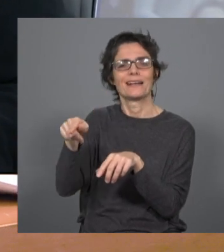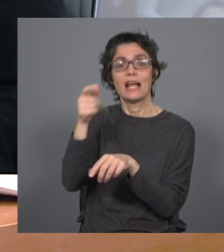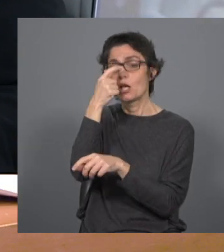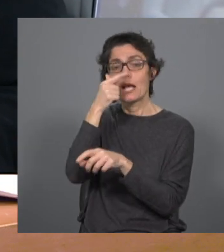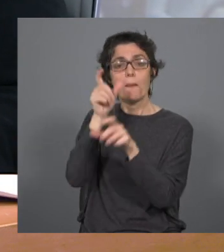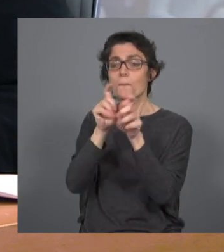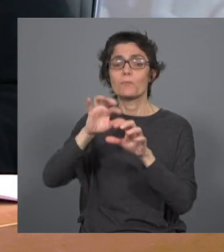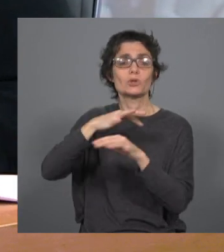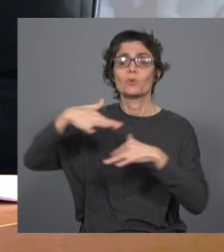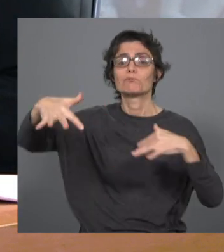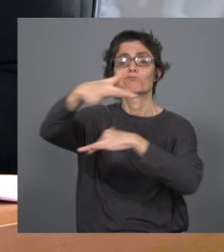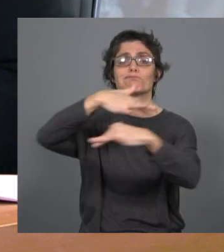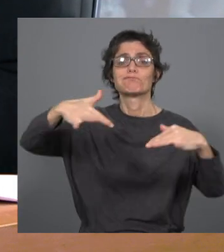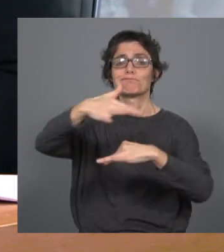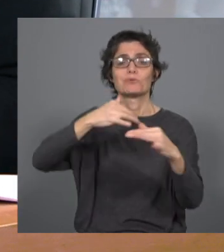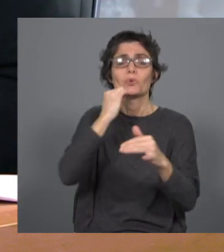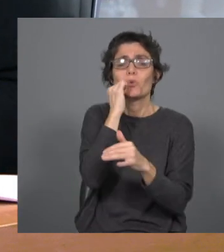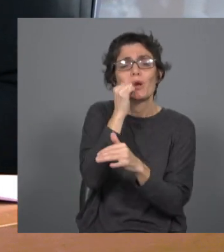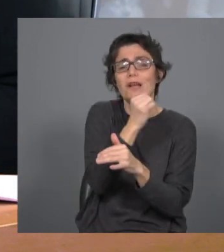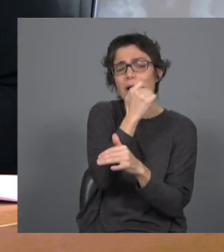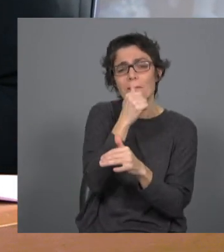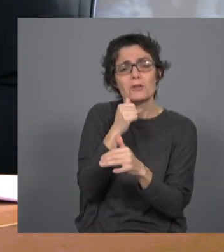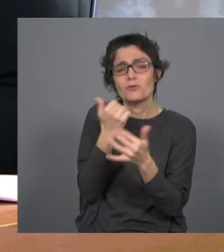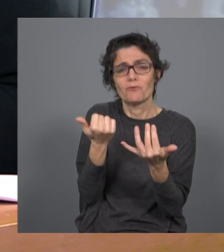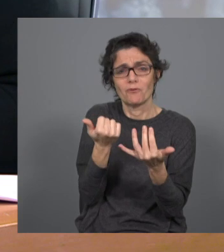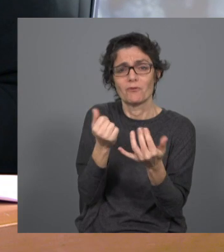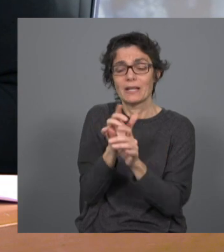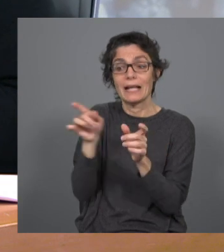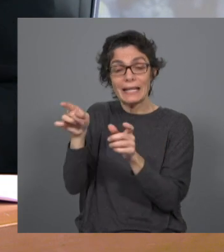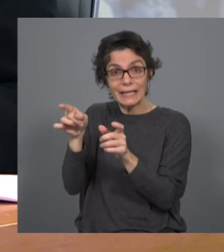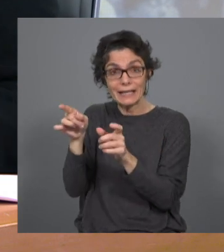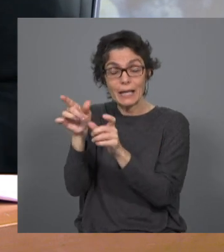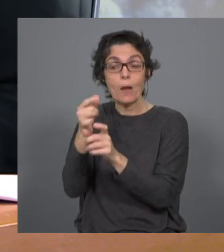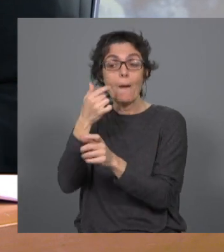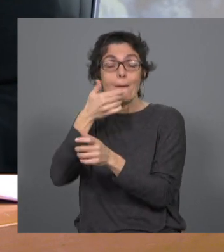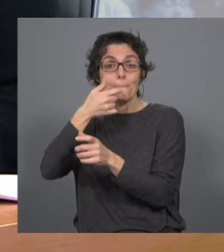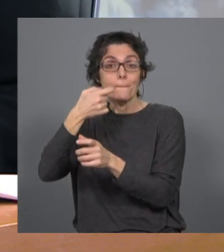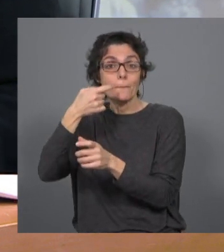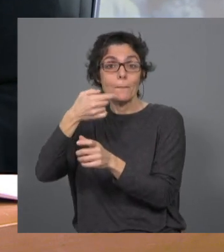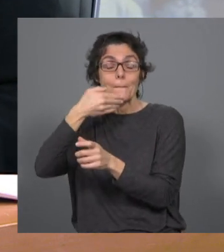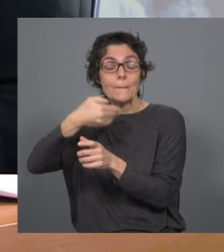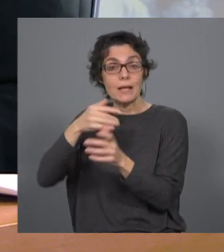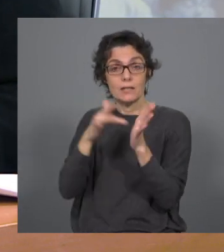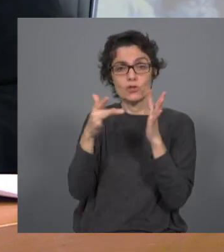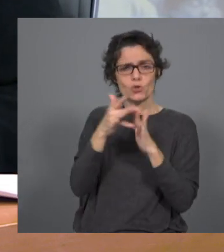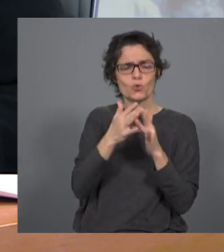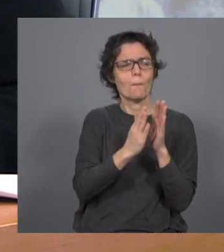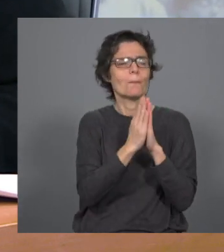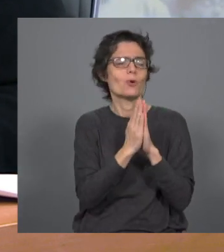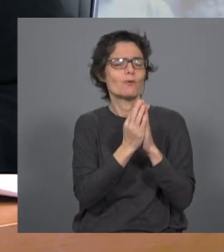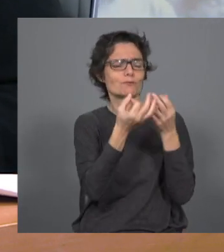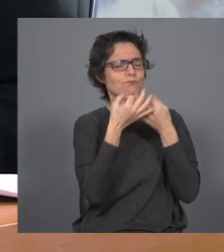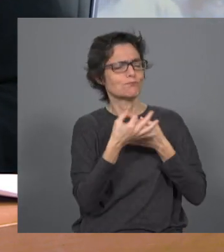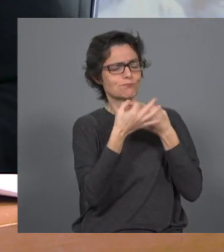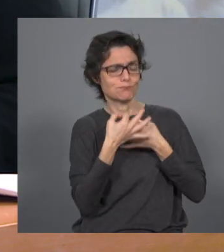preconceitos, avança e vai ao encontro de Jesus e pede-lhe a cura. E isto dá-nos esta certeza de que Deus salva.